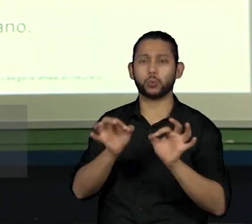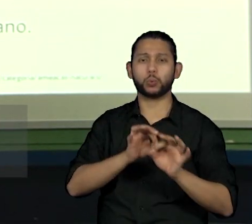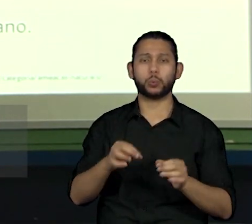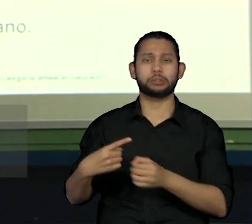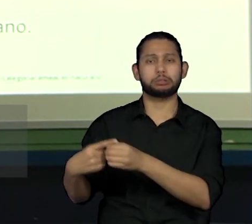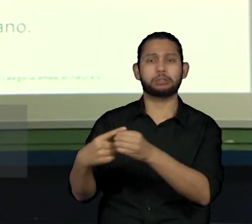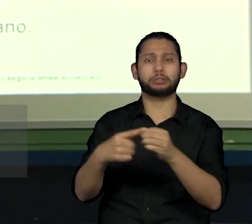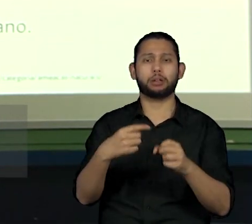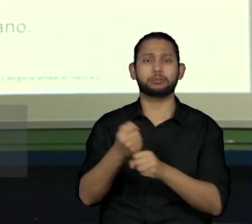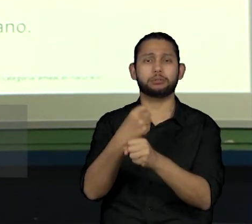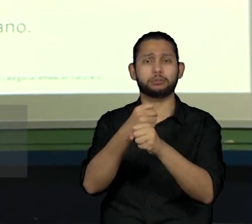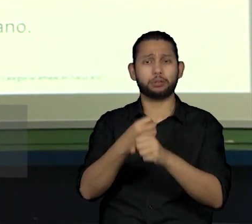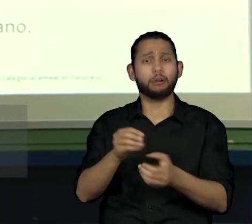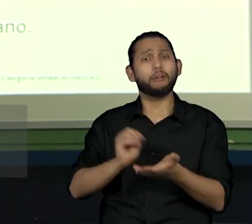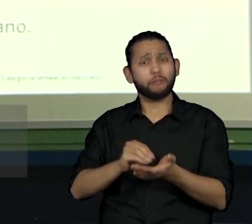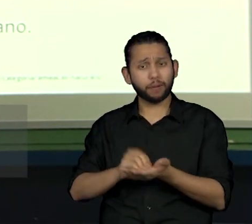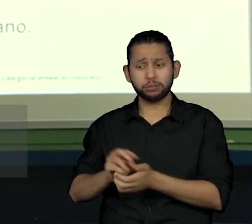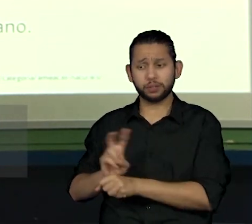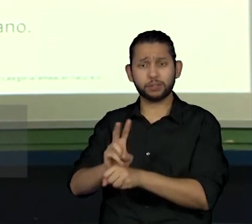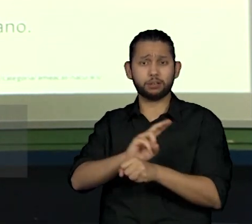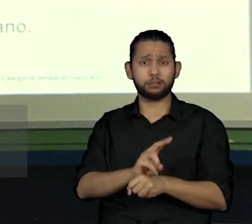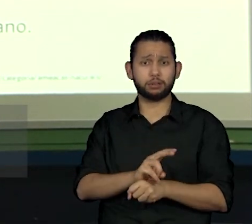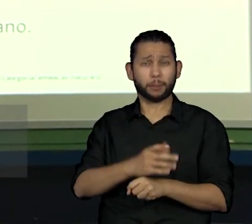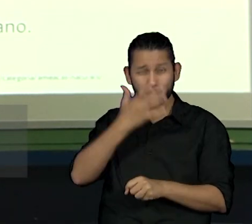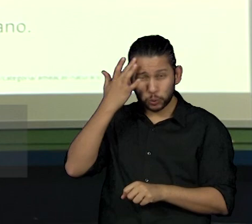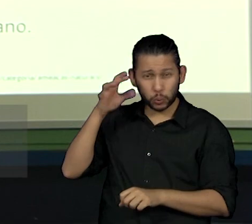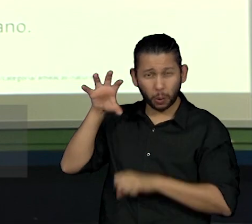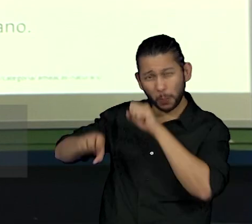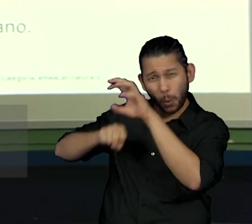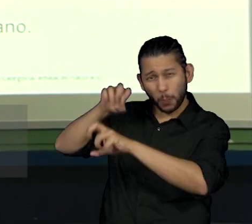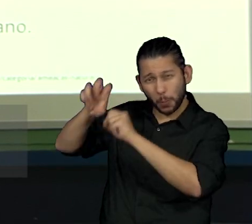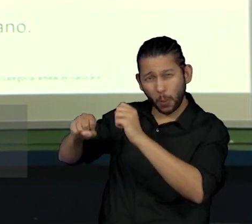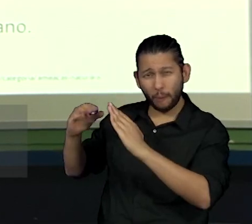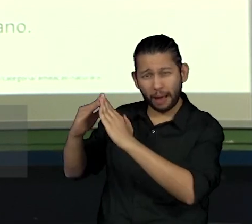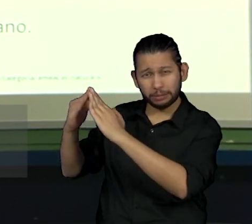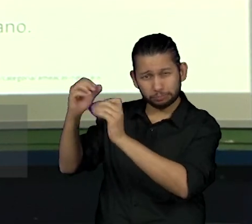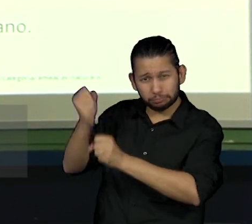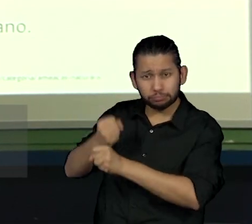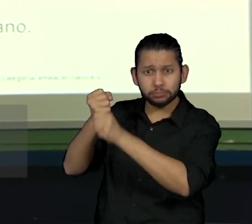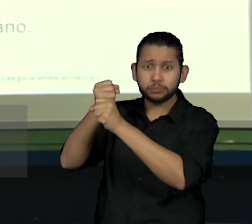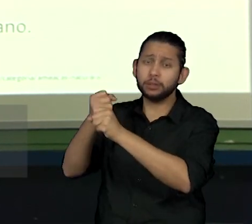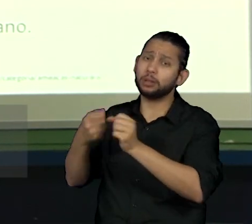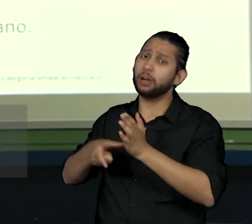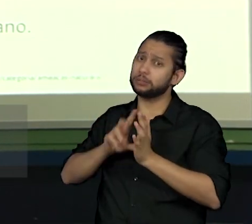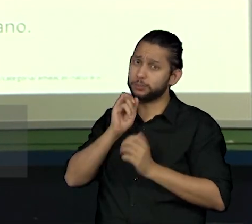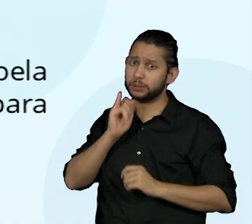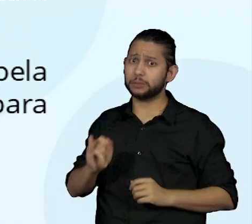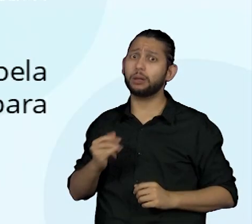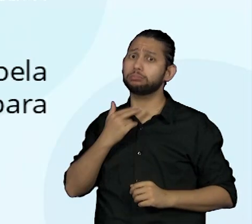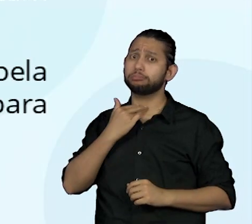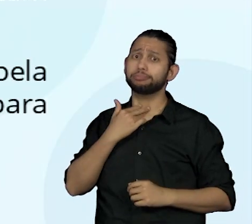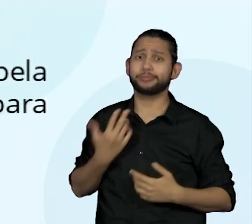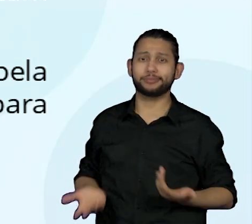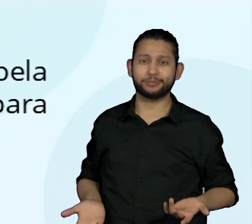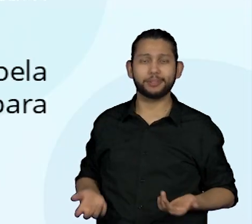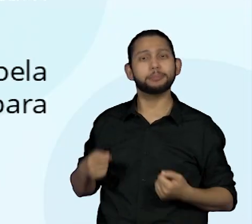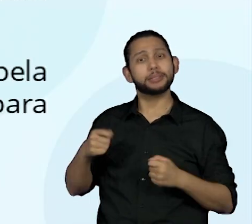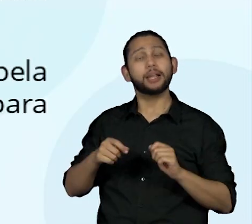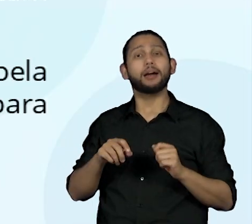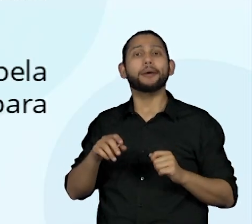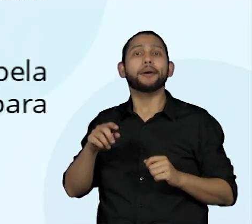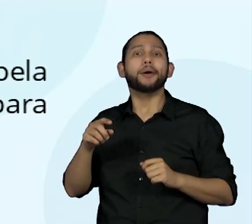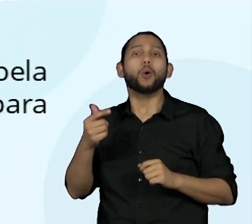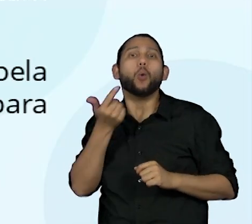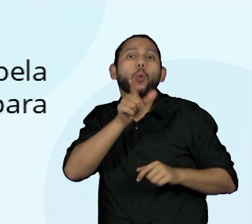fiscalização maior para evitar que essas famílias ocupem essas áreas de risco, um programa melhor de moradias. E aí eu falo